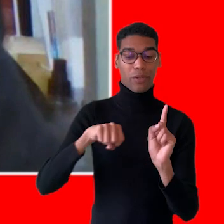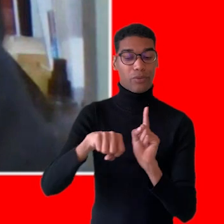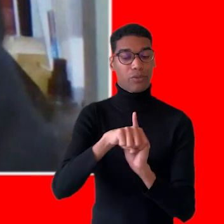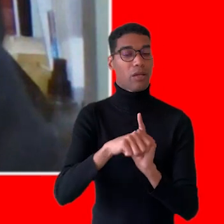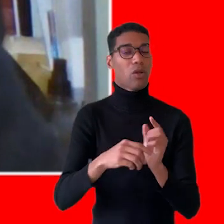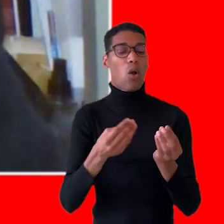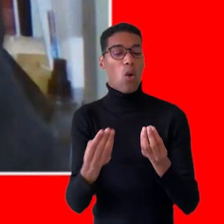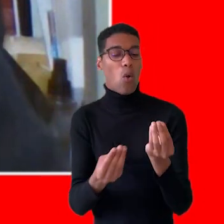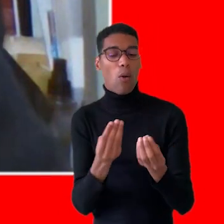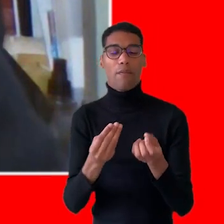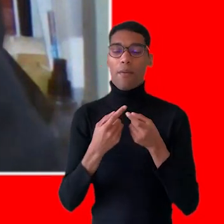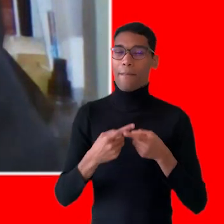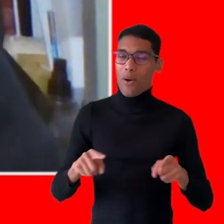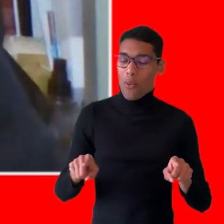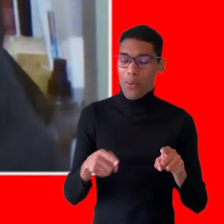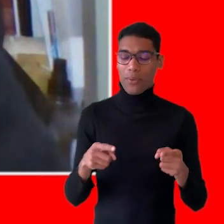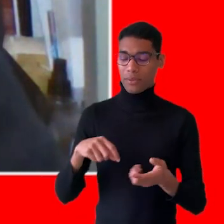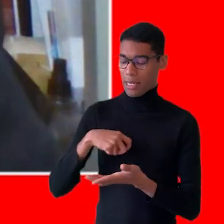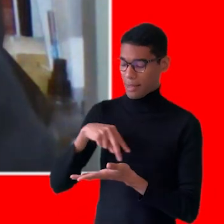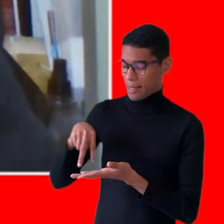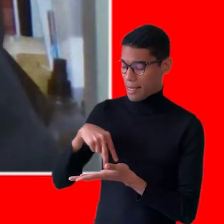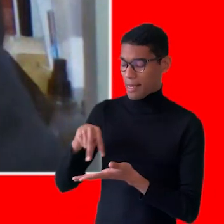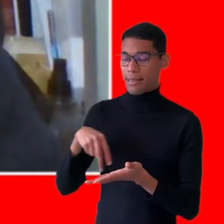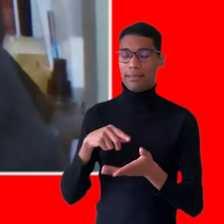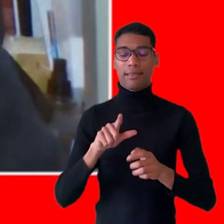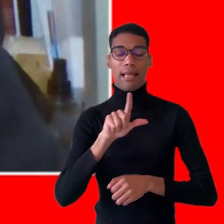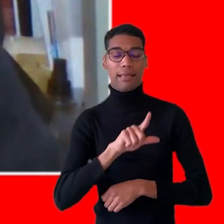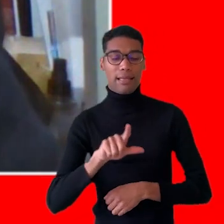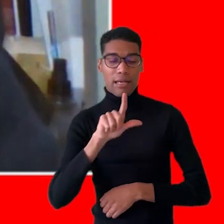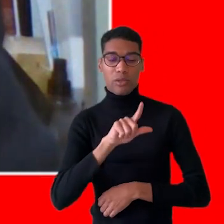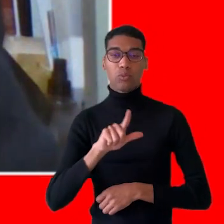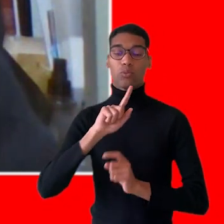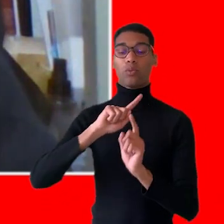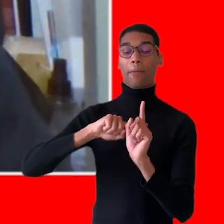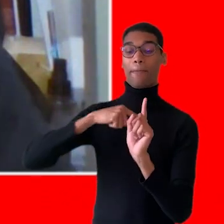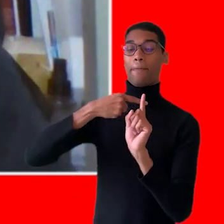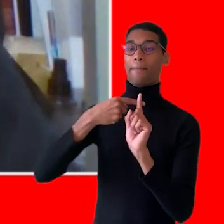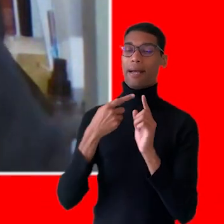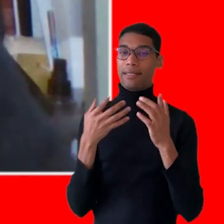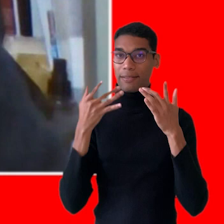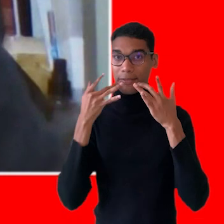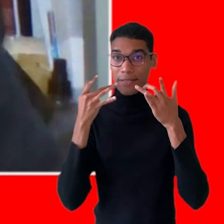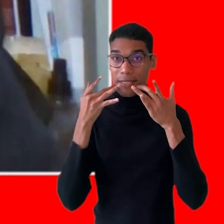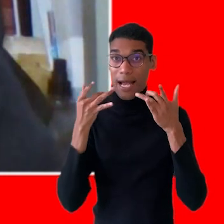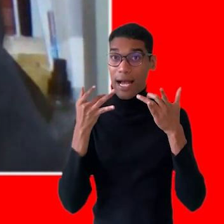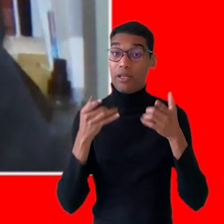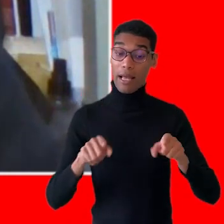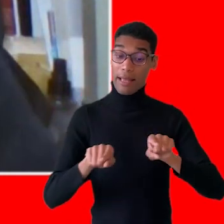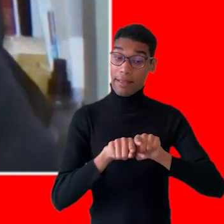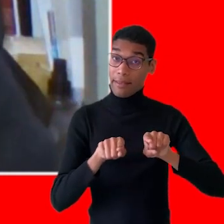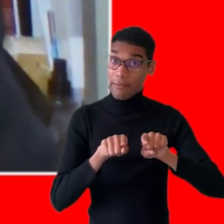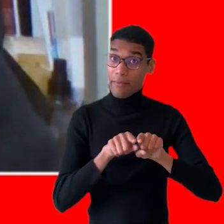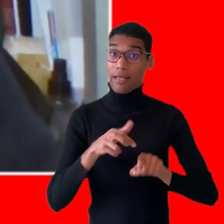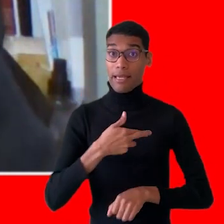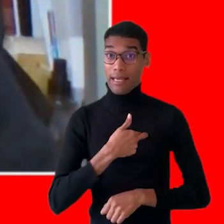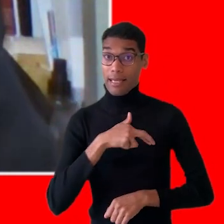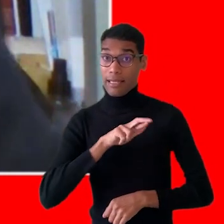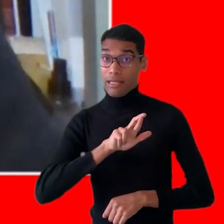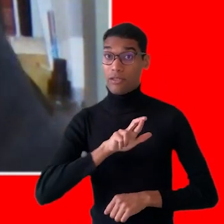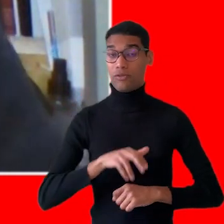com música, com dança, com literatura, com teatro, com